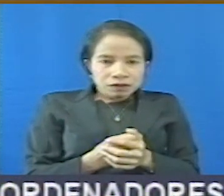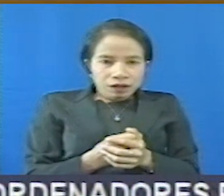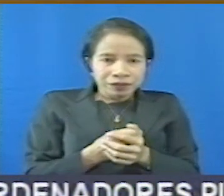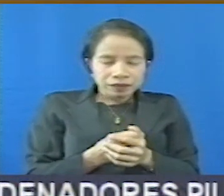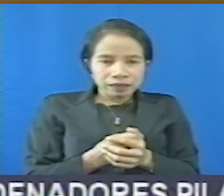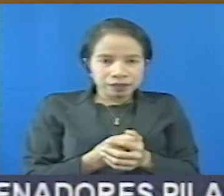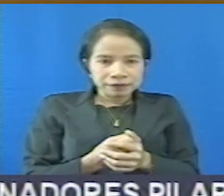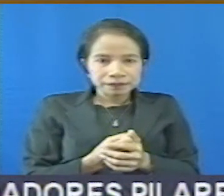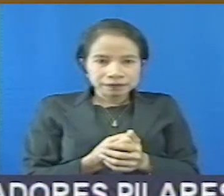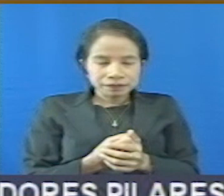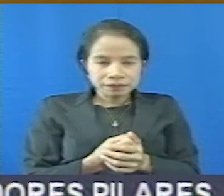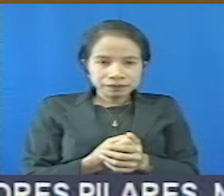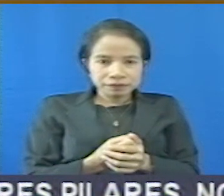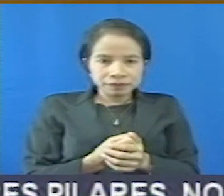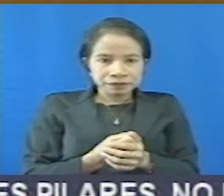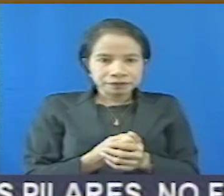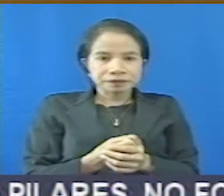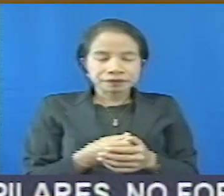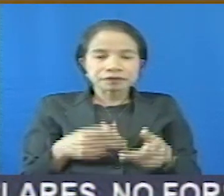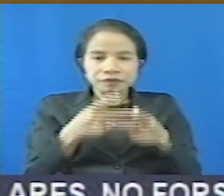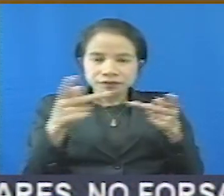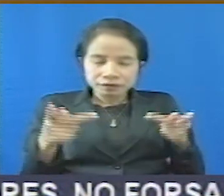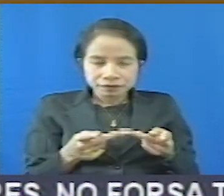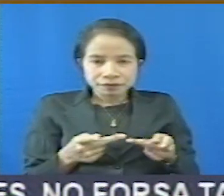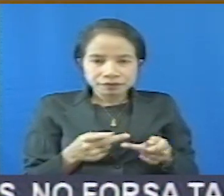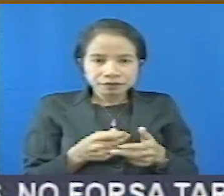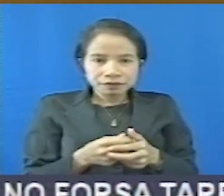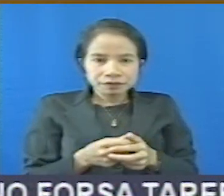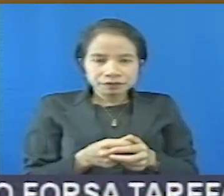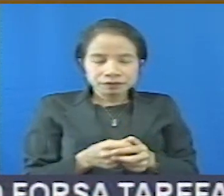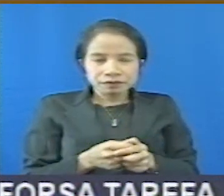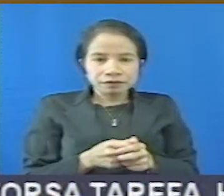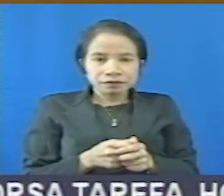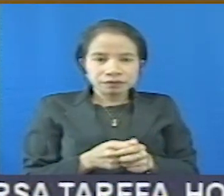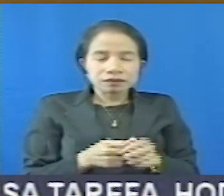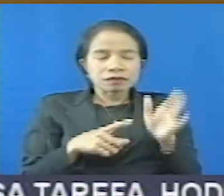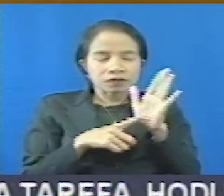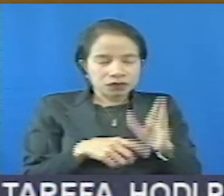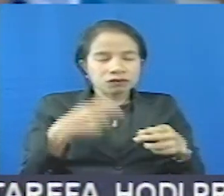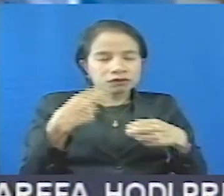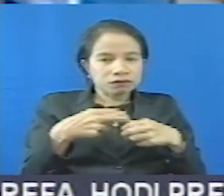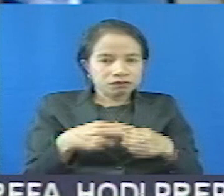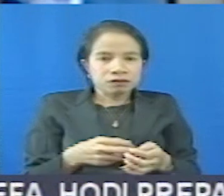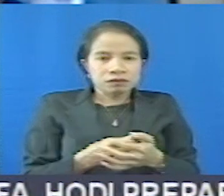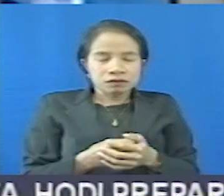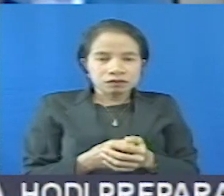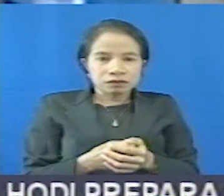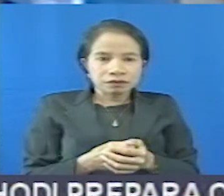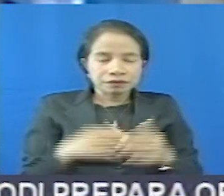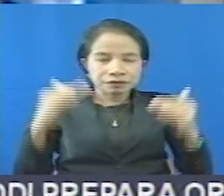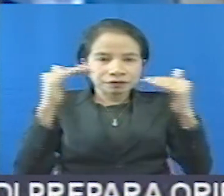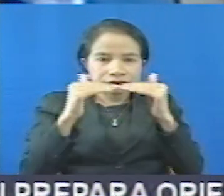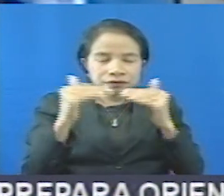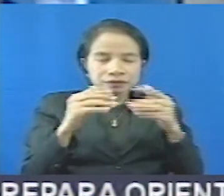Fatin screening e área sirnabe potencialmente a tudo risco na bebot. Durante o